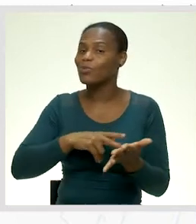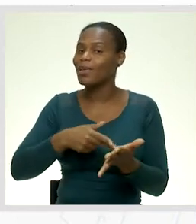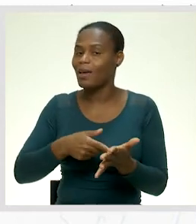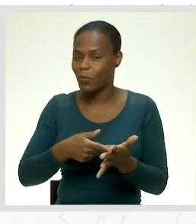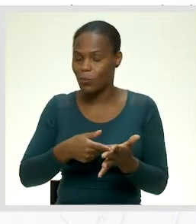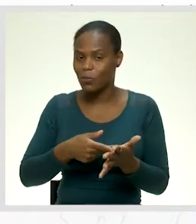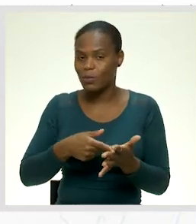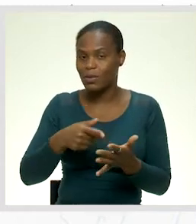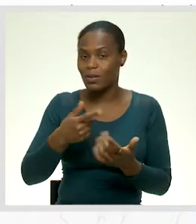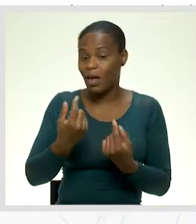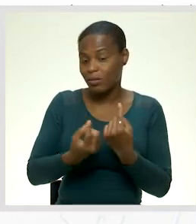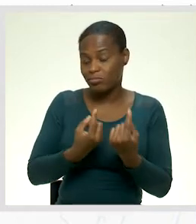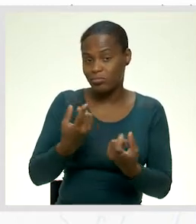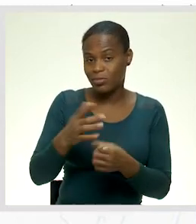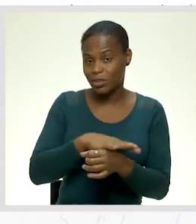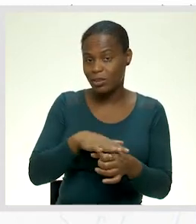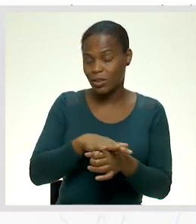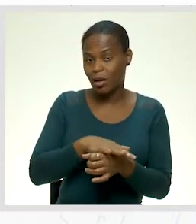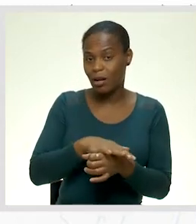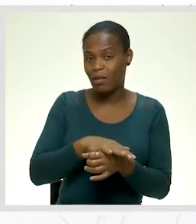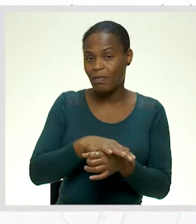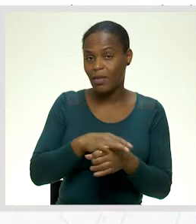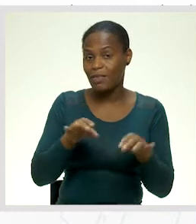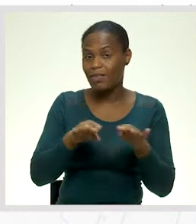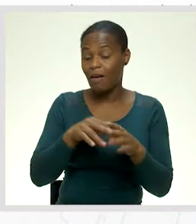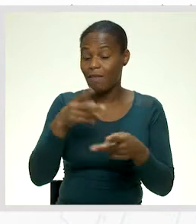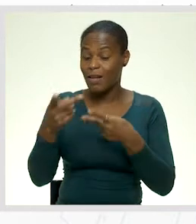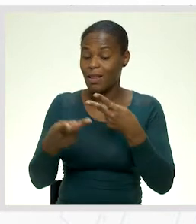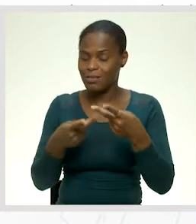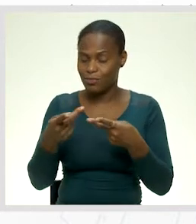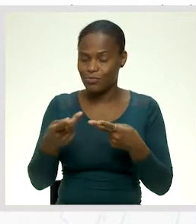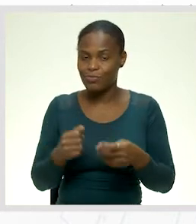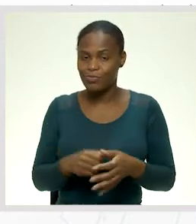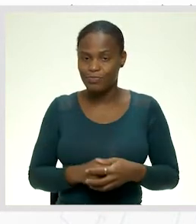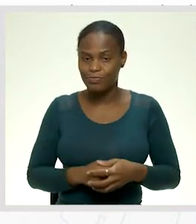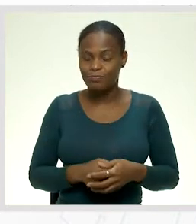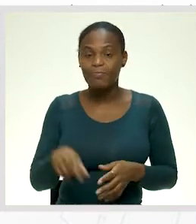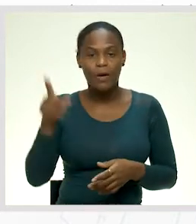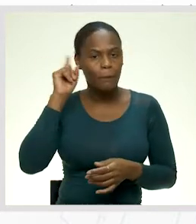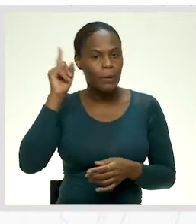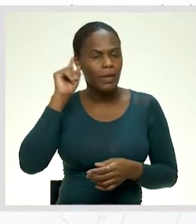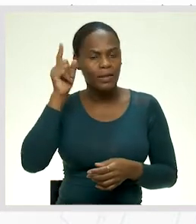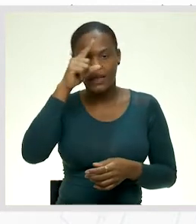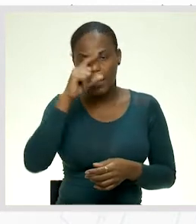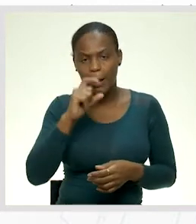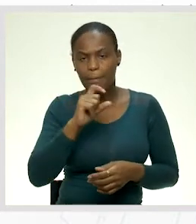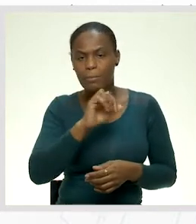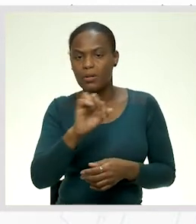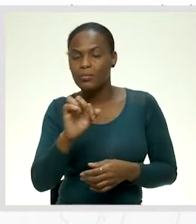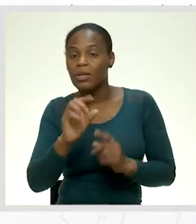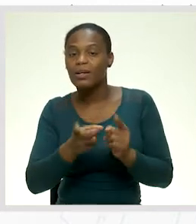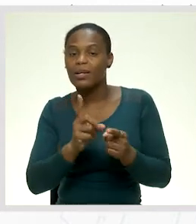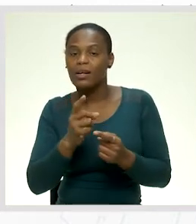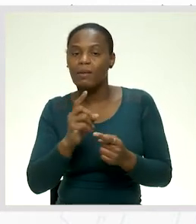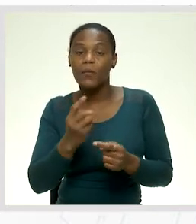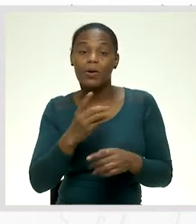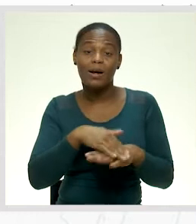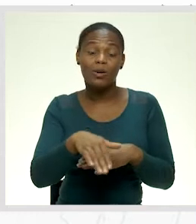alguns casos, de caráter avaliativo. Importante lembrar que, dado o seu caráter